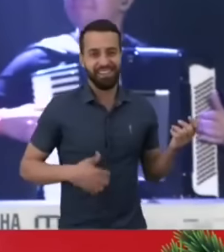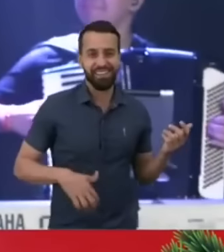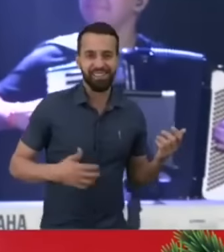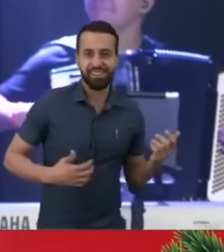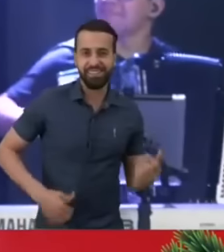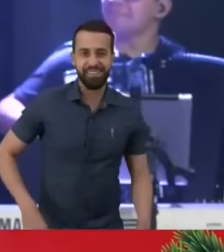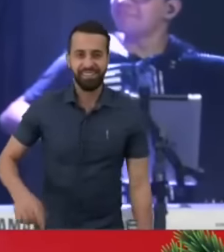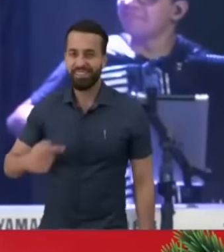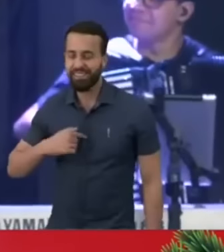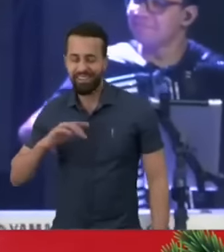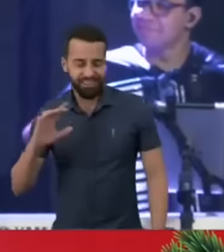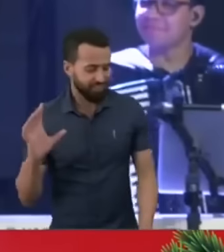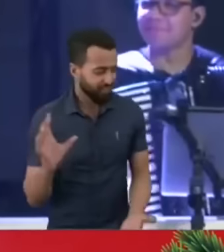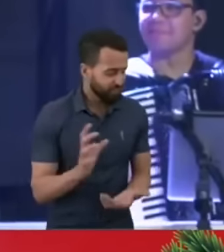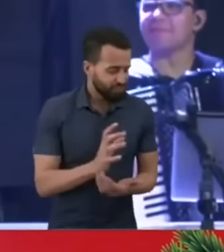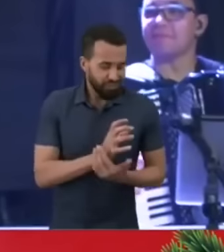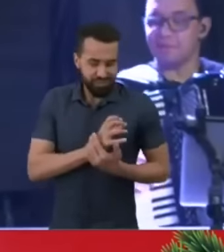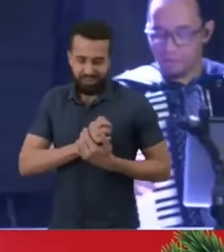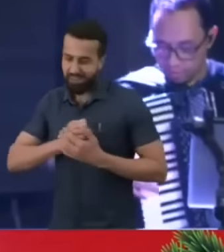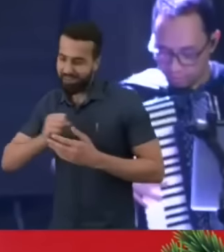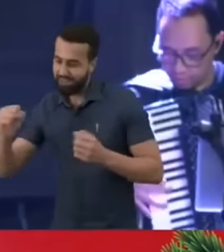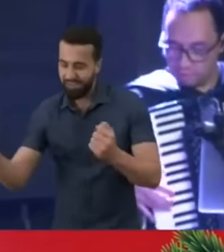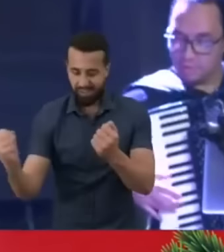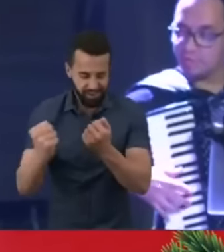Gosto quando sua mão